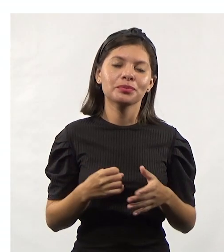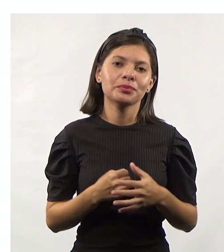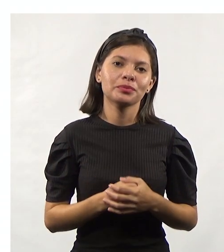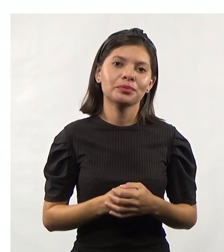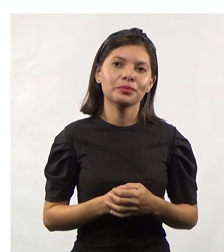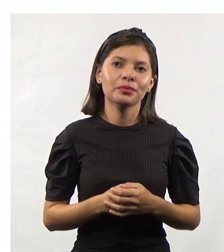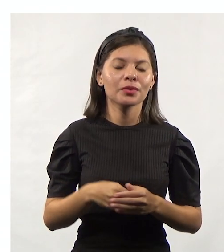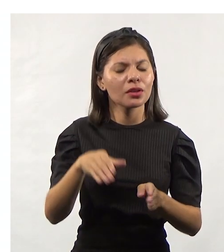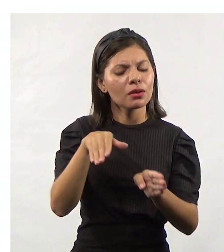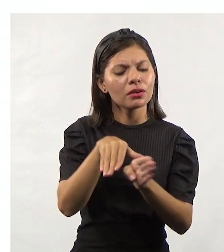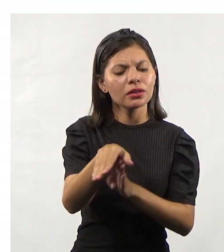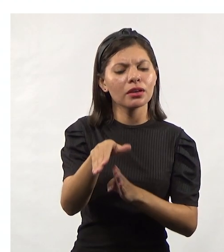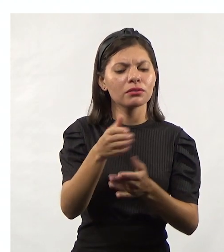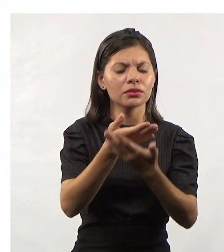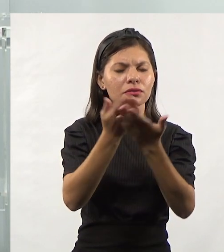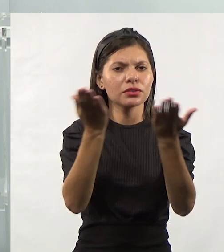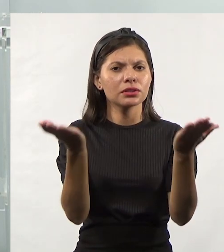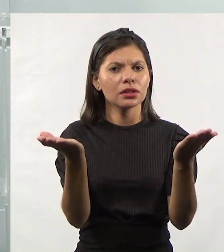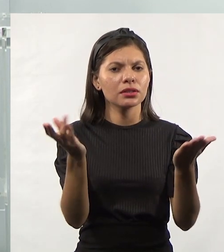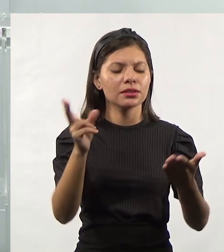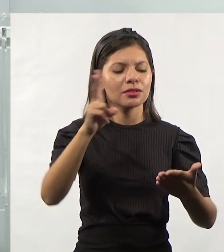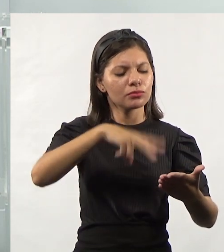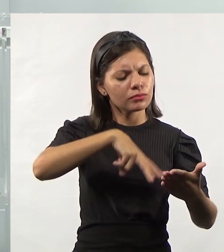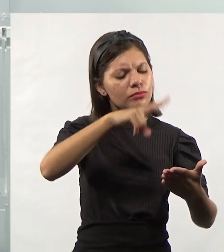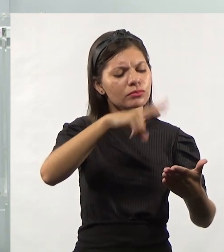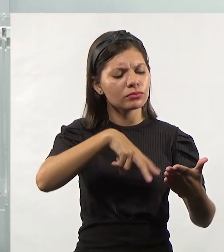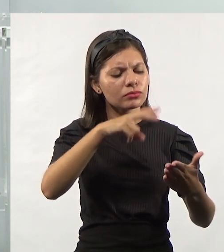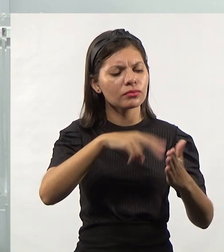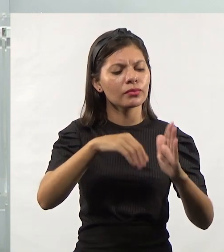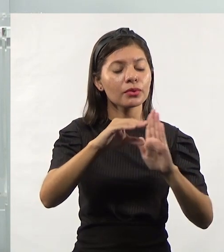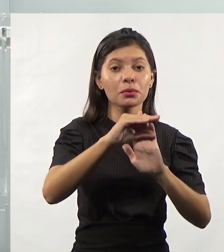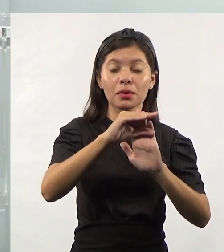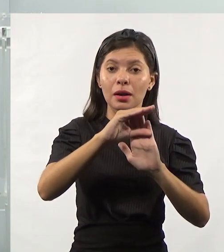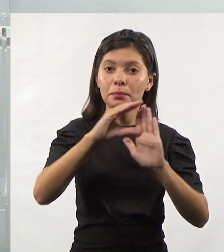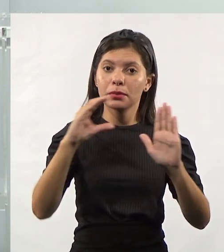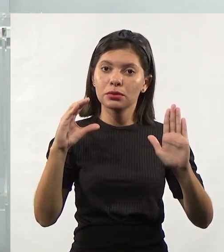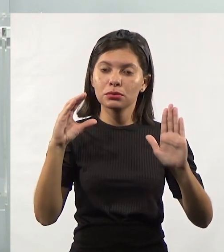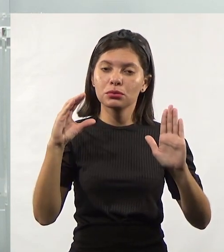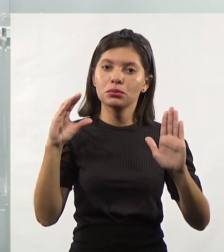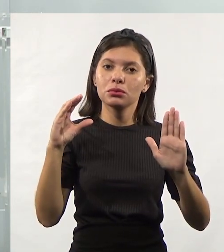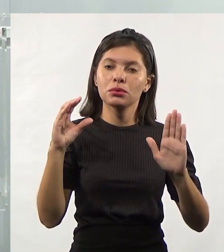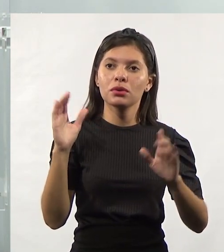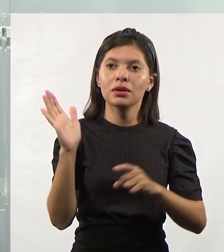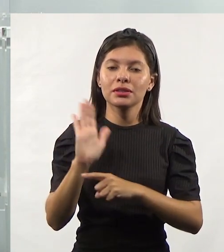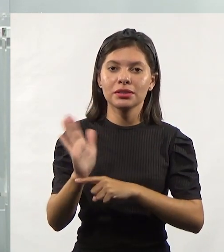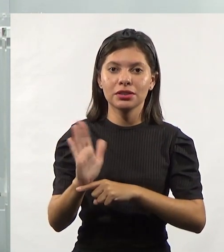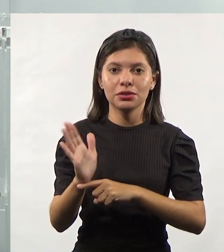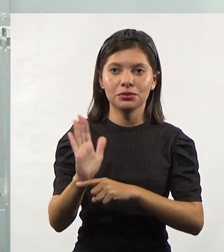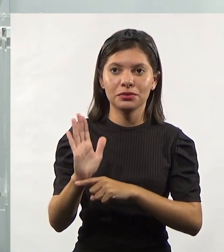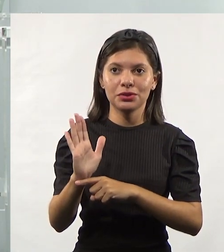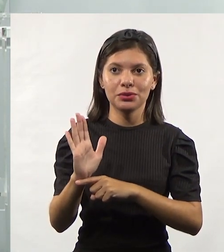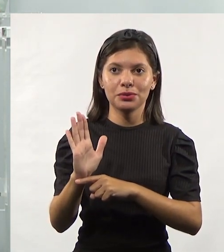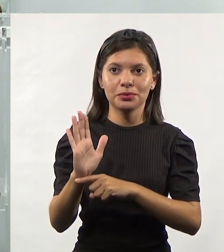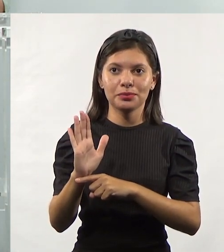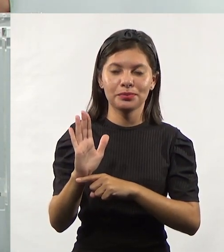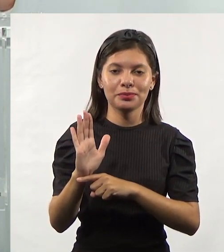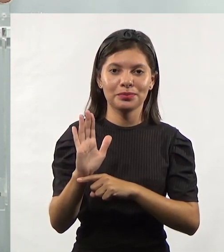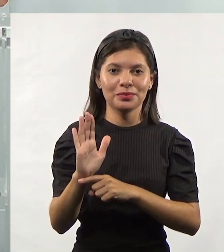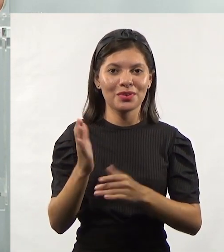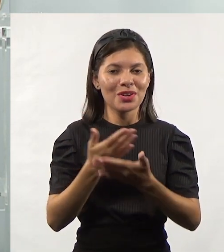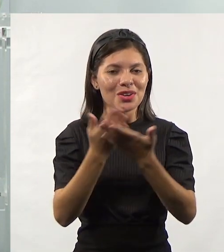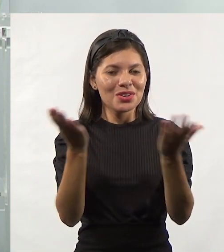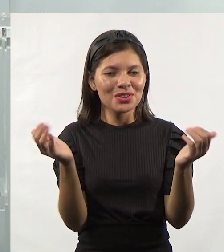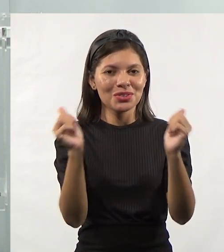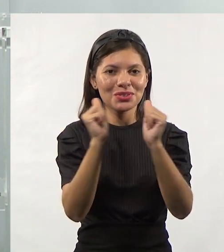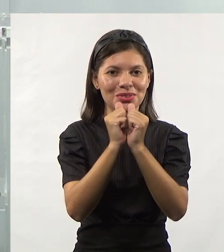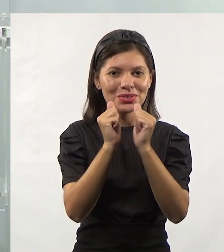Mais uma vez, oriento que vocês leiam os capítulos sugeridos, assistam os vídeos, tá?